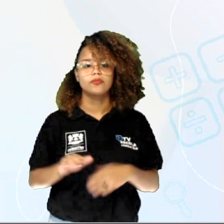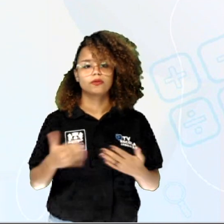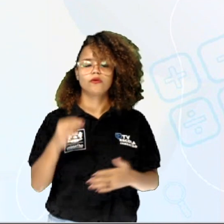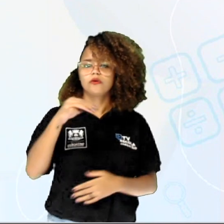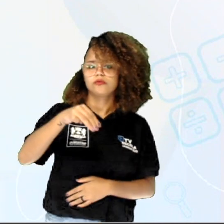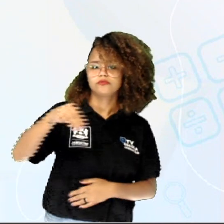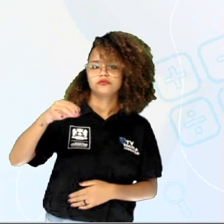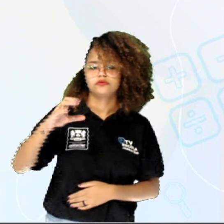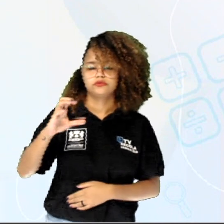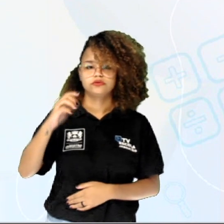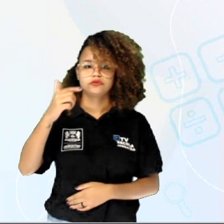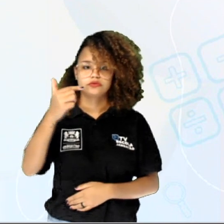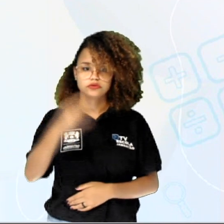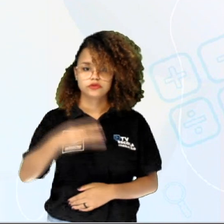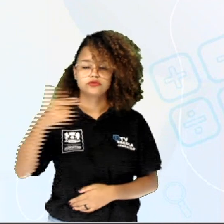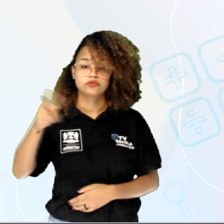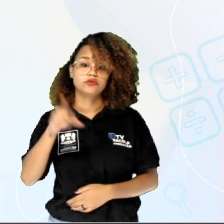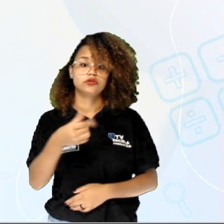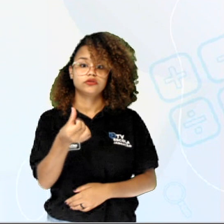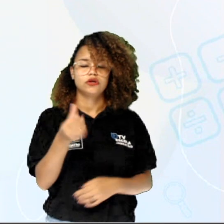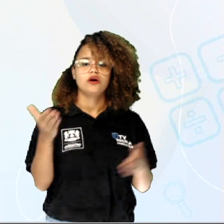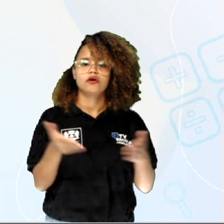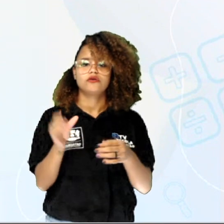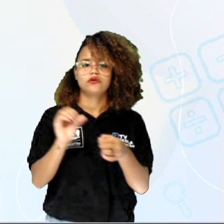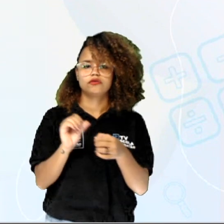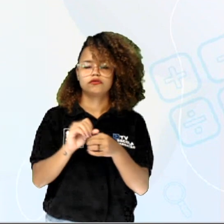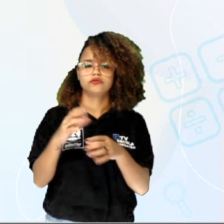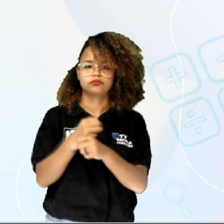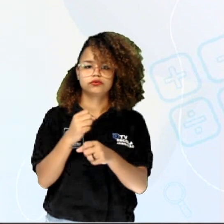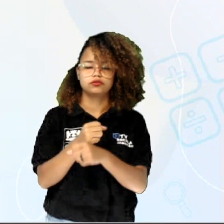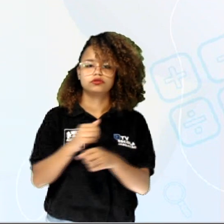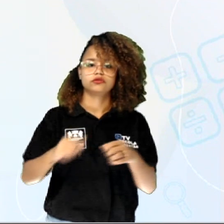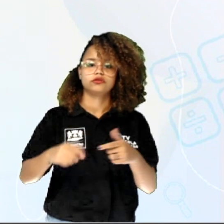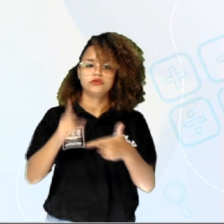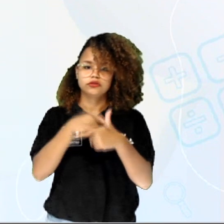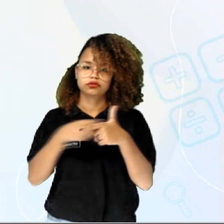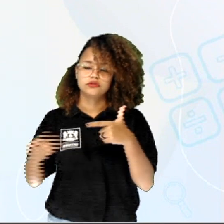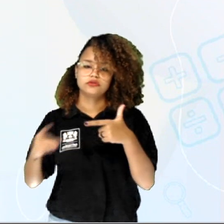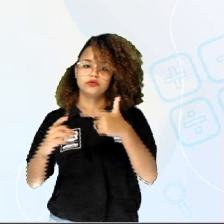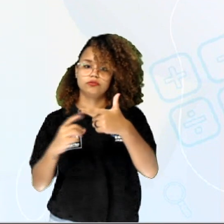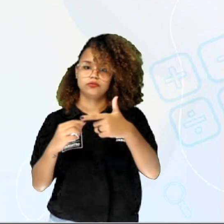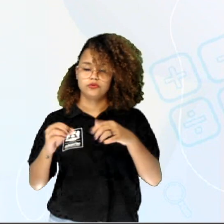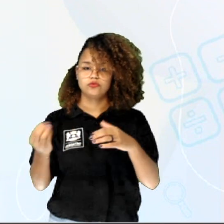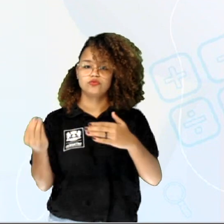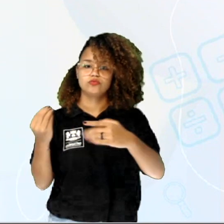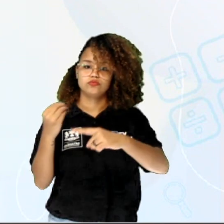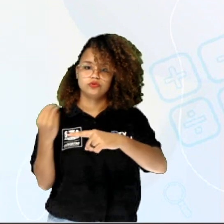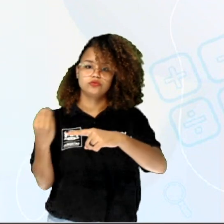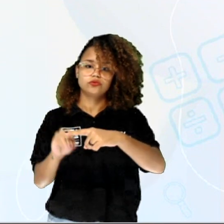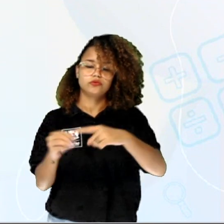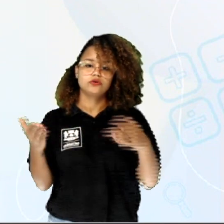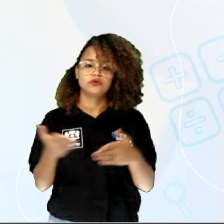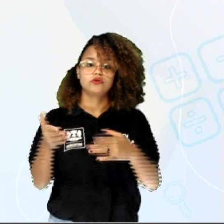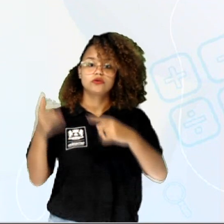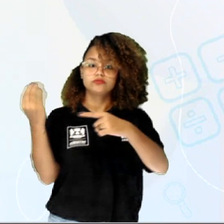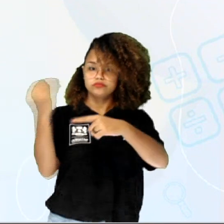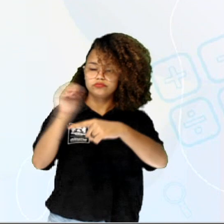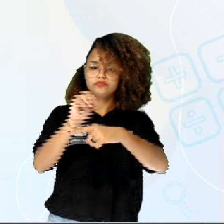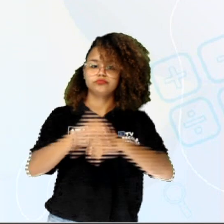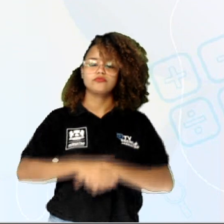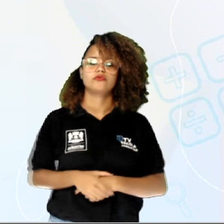realizar através do sistema de equações do primeiro grau. Então acompanha aí comigo. Ó. Então, como a gente já viu, hortelã a gente representa por